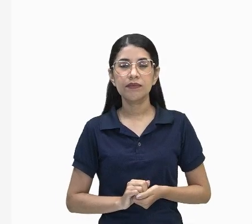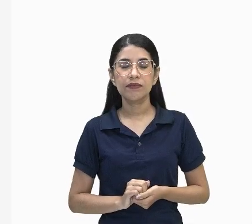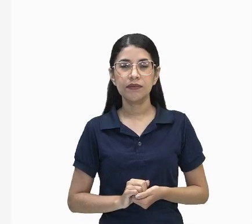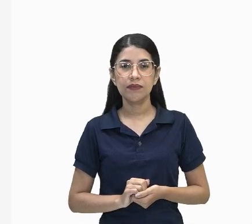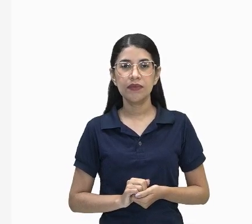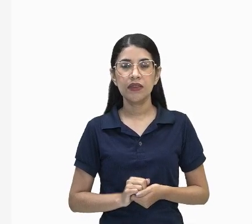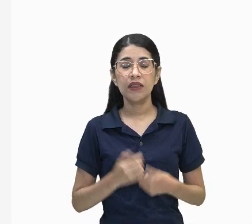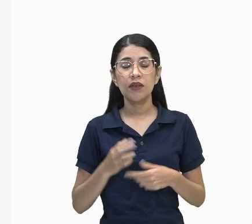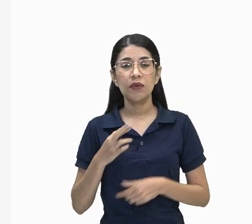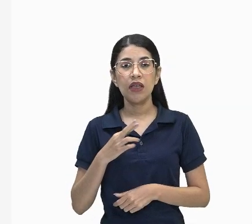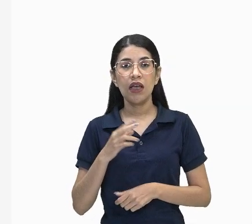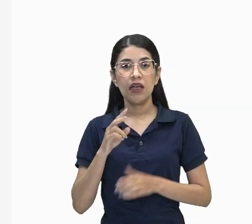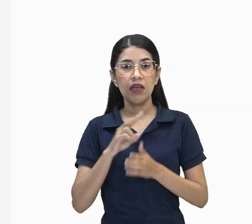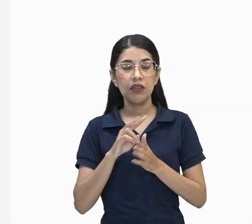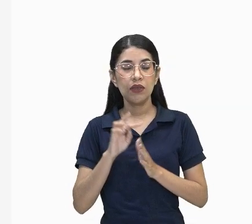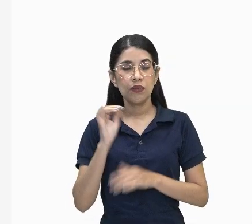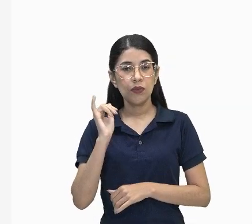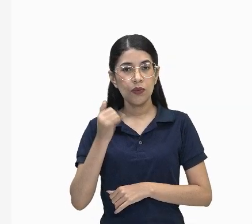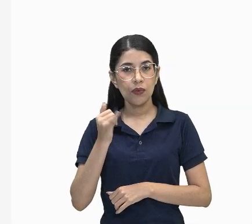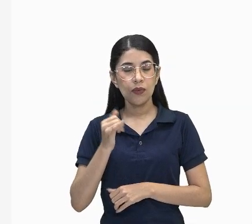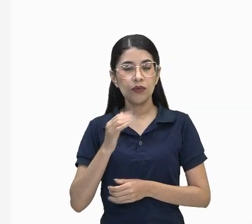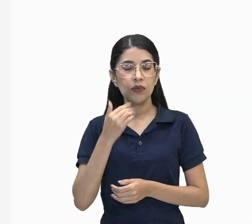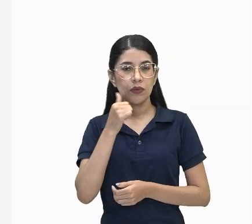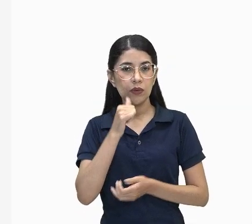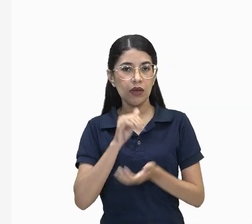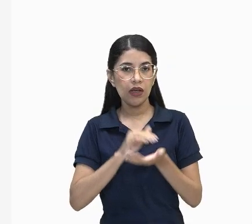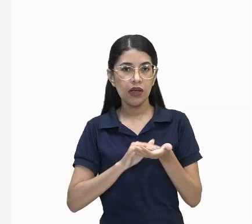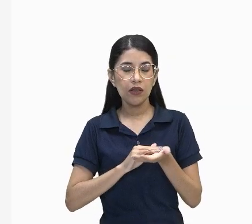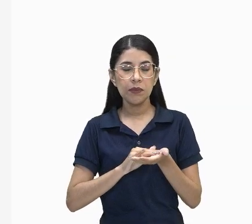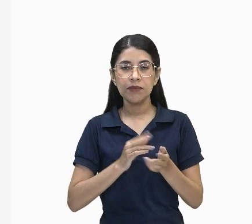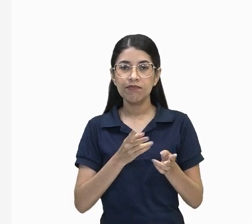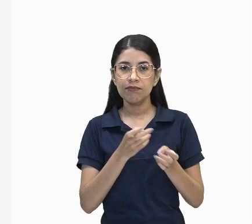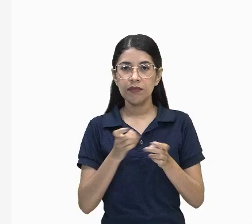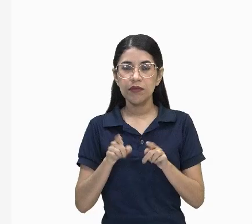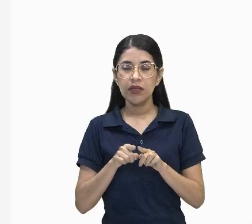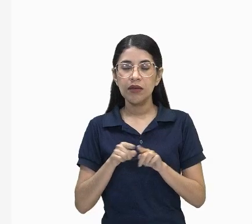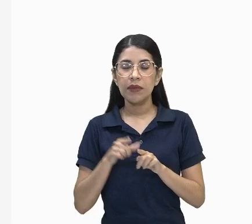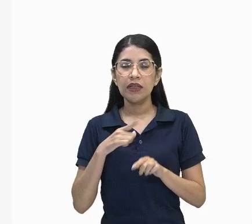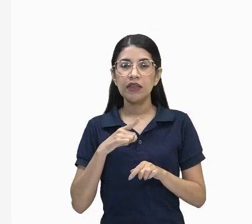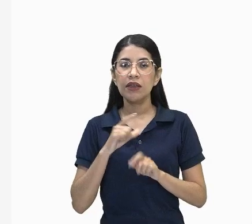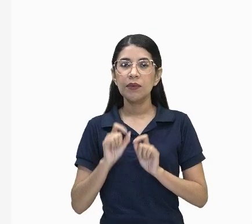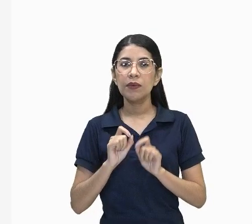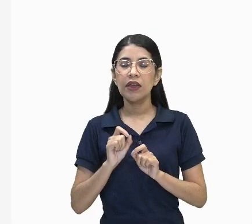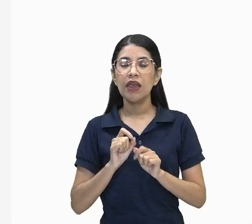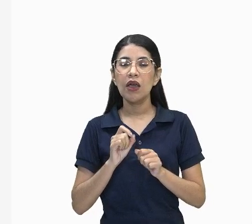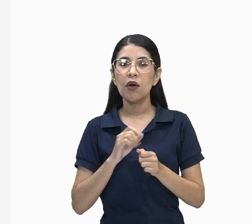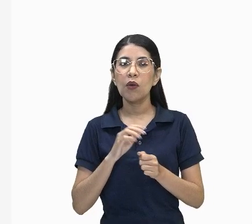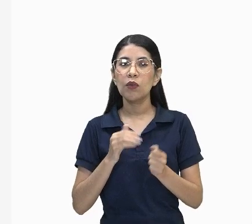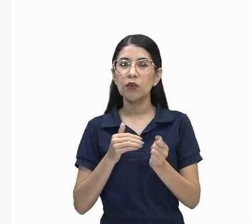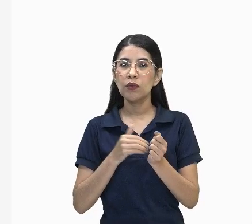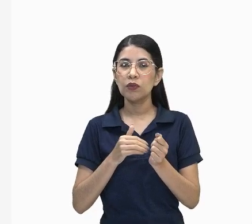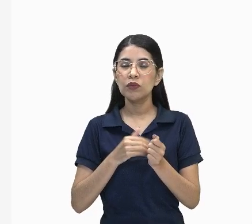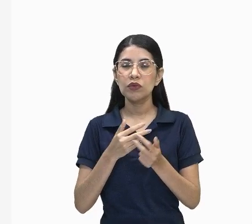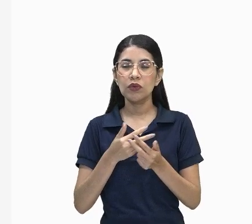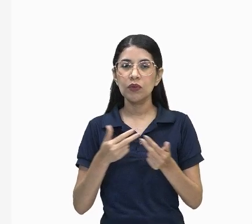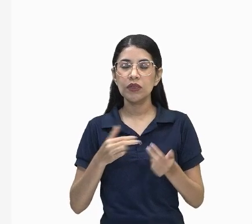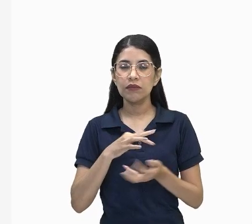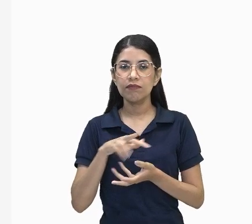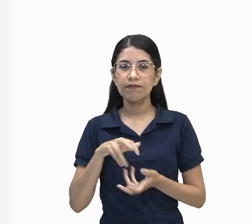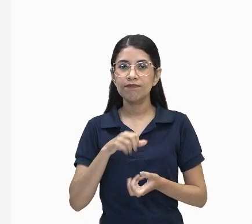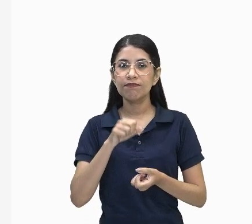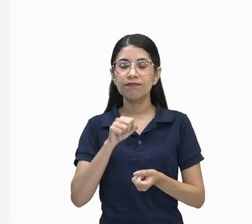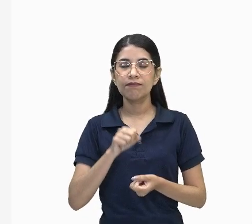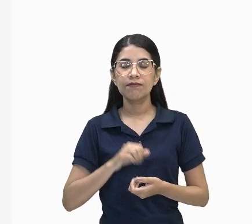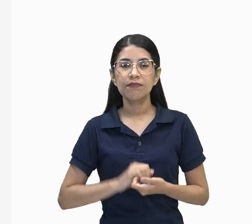no romance, no conto A Cartomante, você observa também a presença do misticismo.